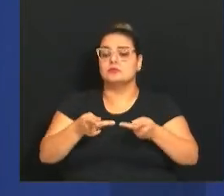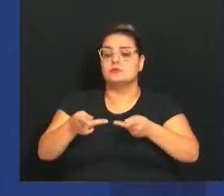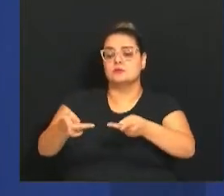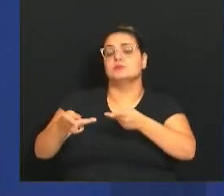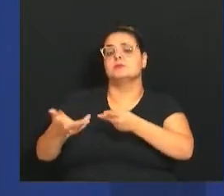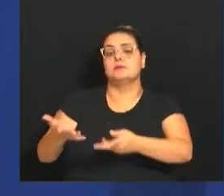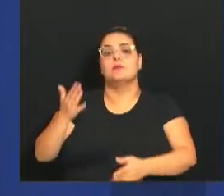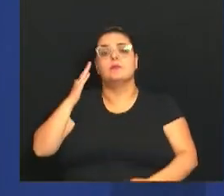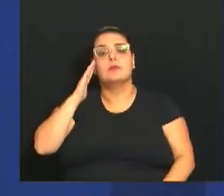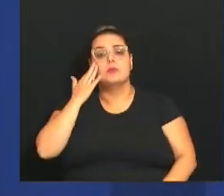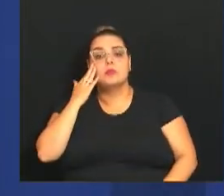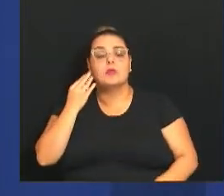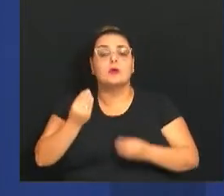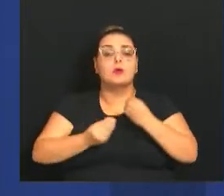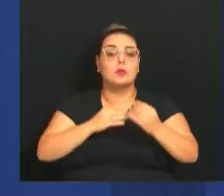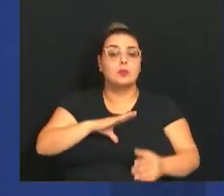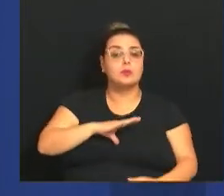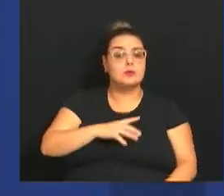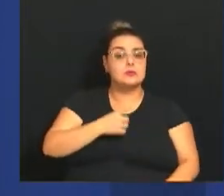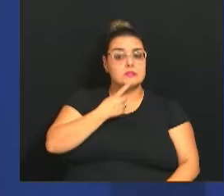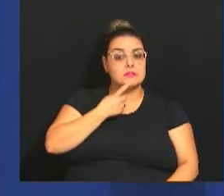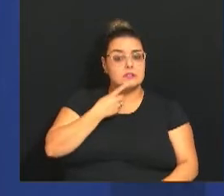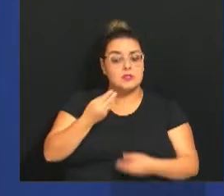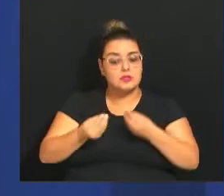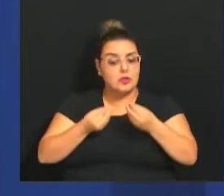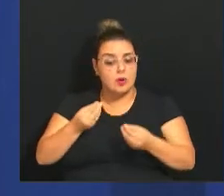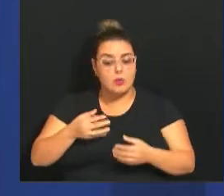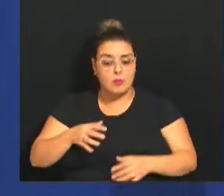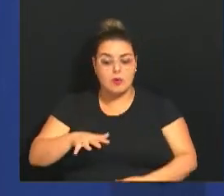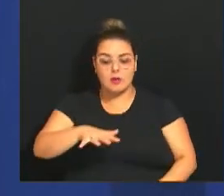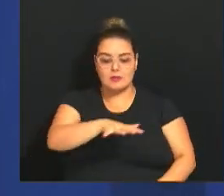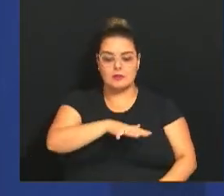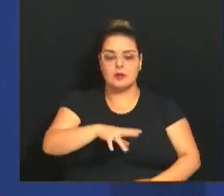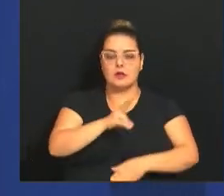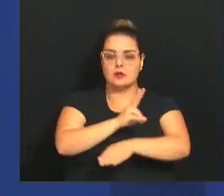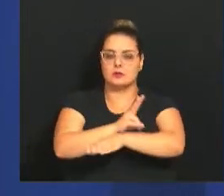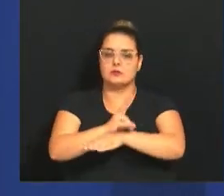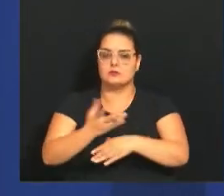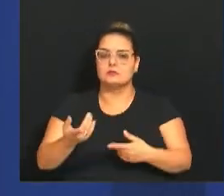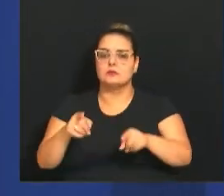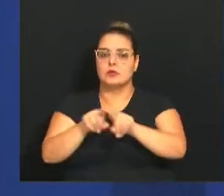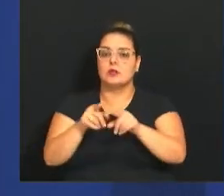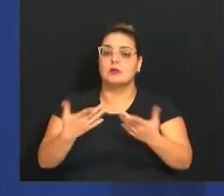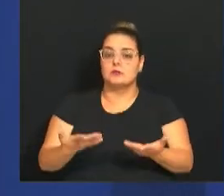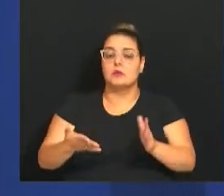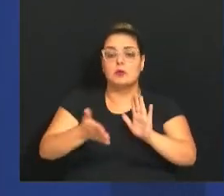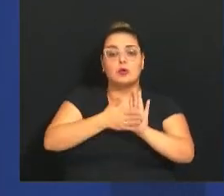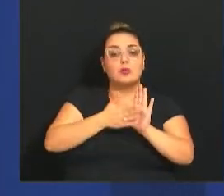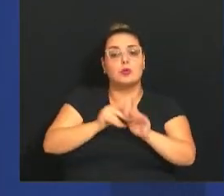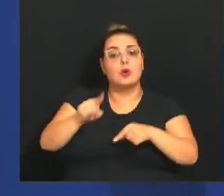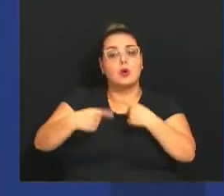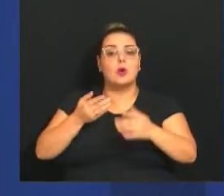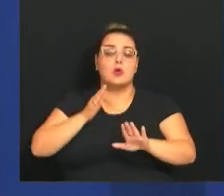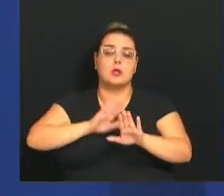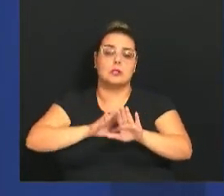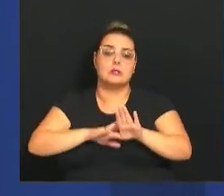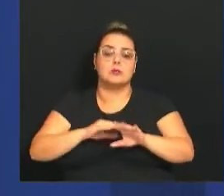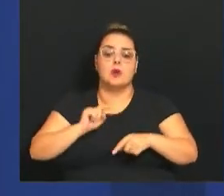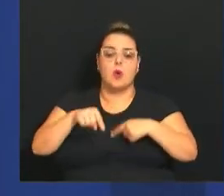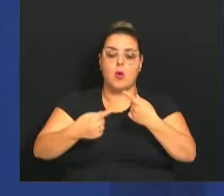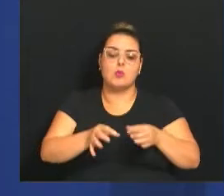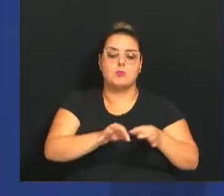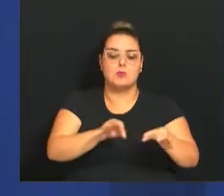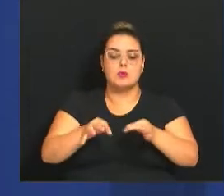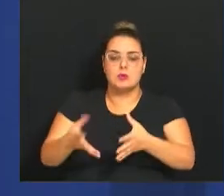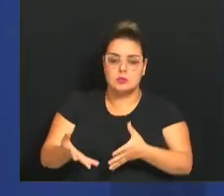a nossa cidade funciona com relação a essa rede de proteção, a gente tem a ideia de propor outras atividades e outros projetos que